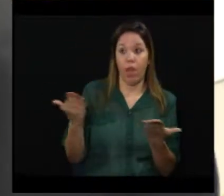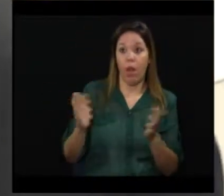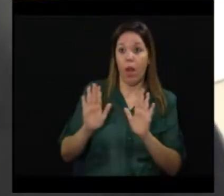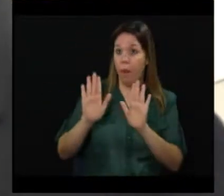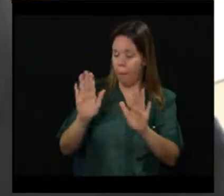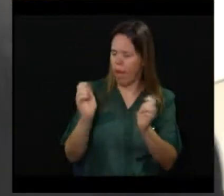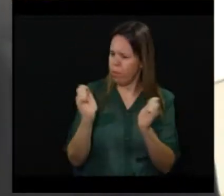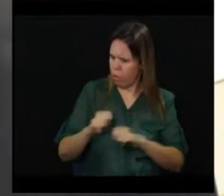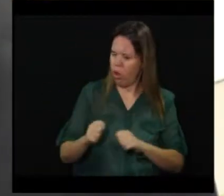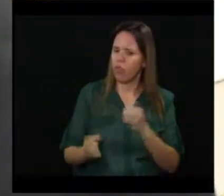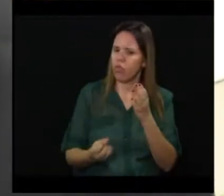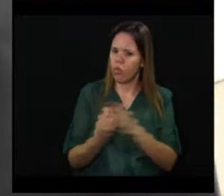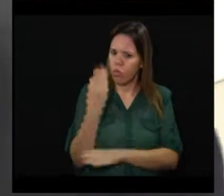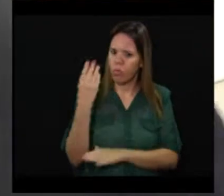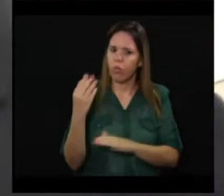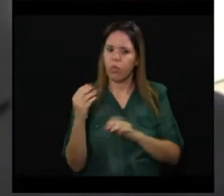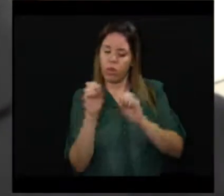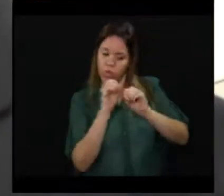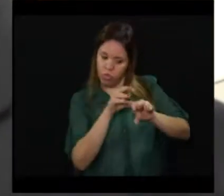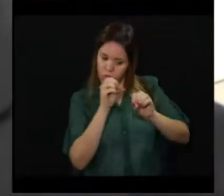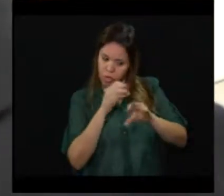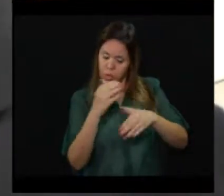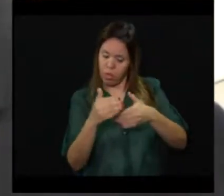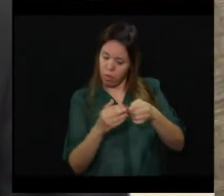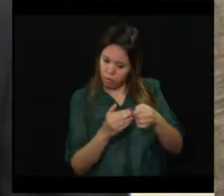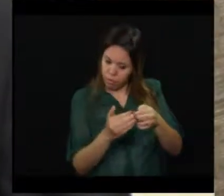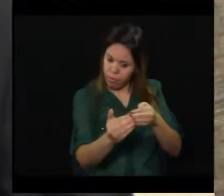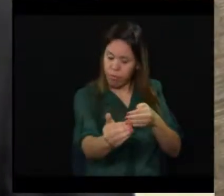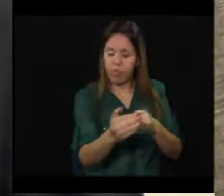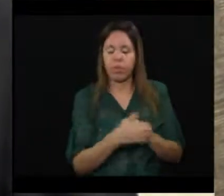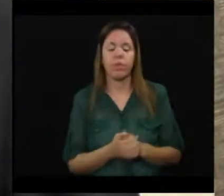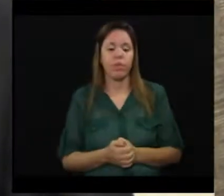ele vai cumprir o papel educacional no longo prazo.